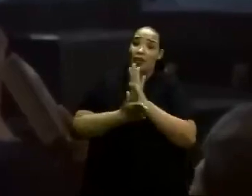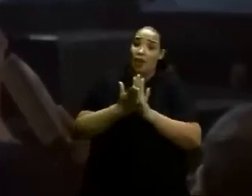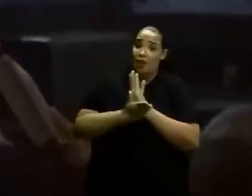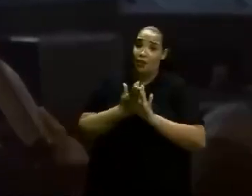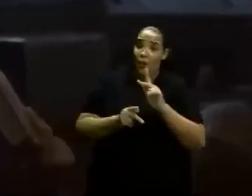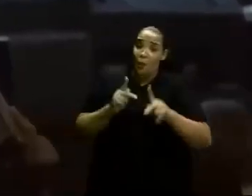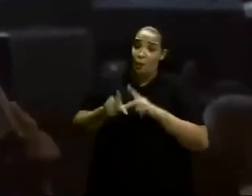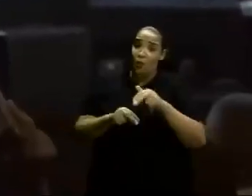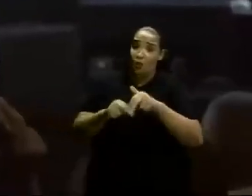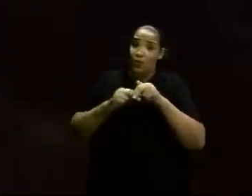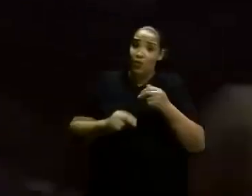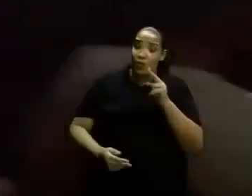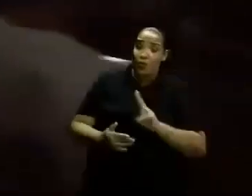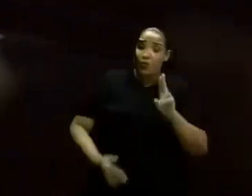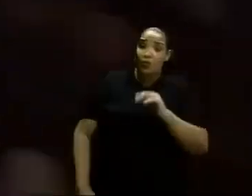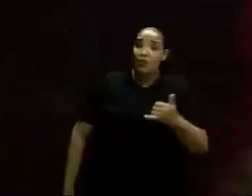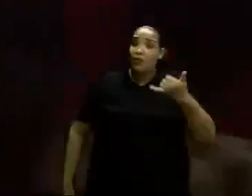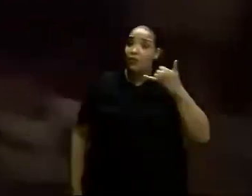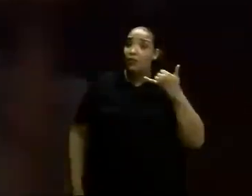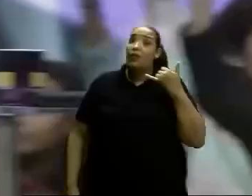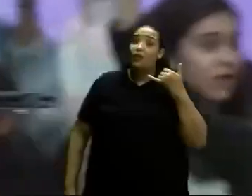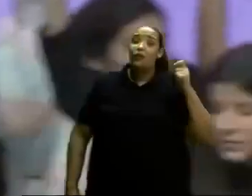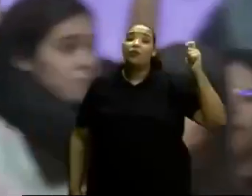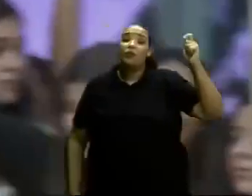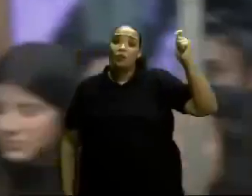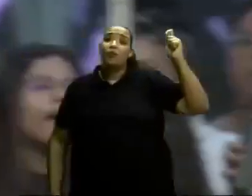por causa do aplicativo do celular da Bíblia